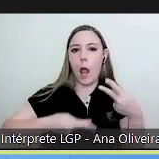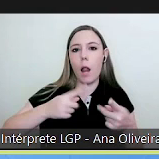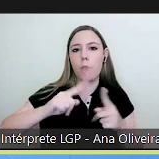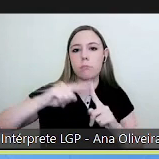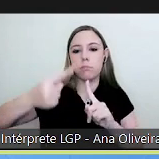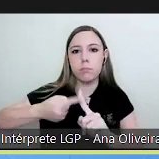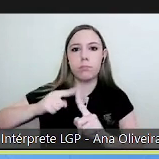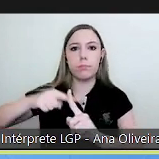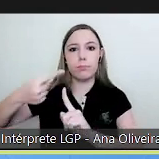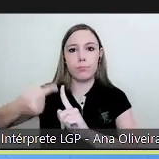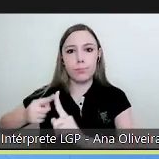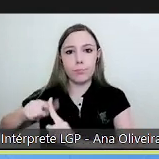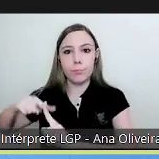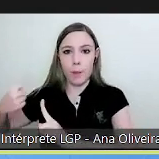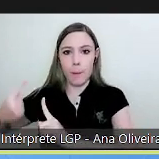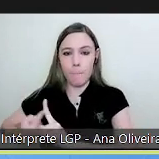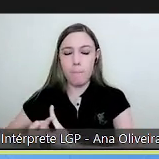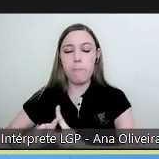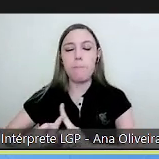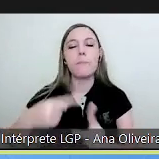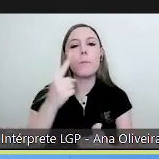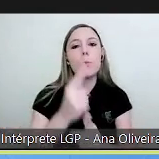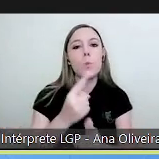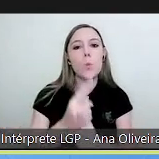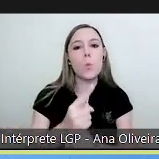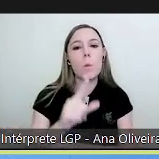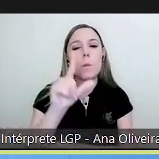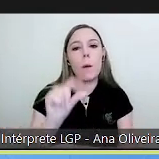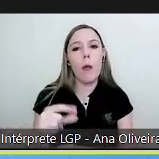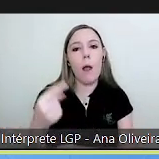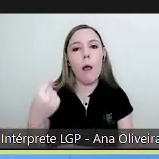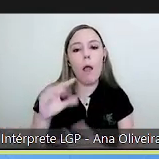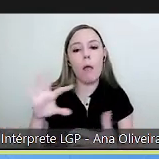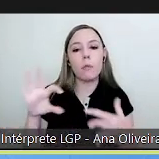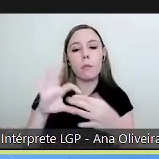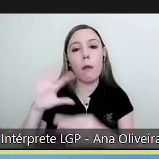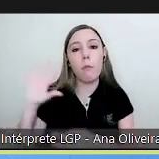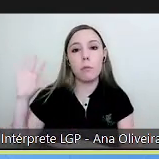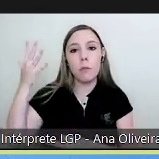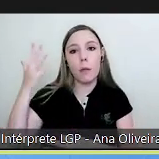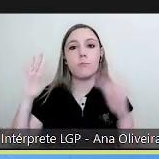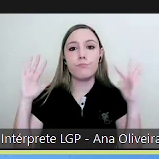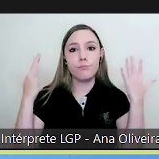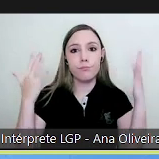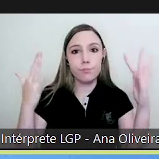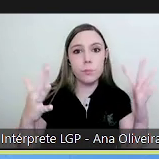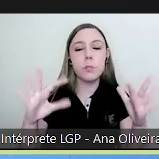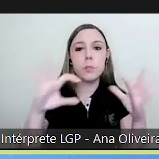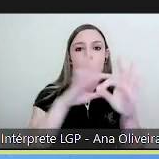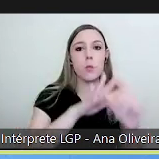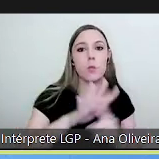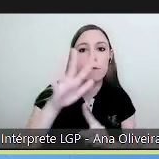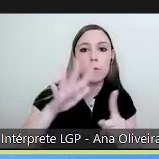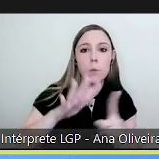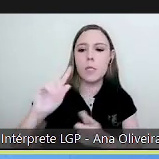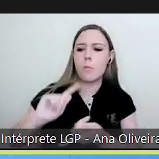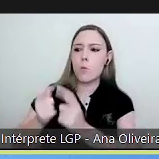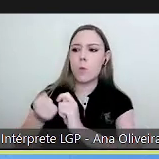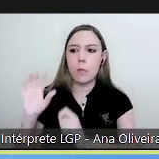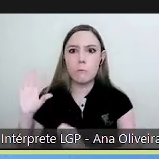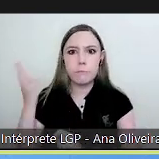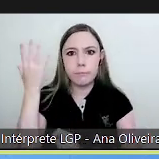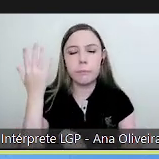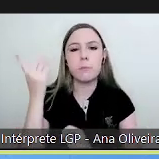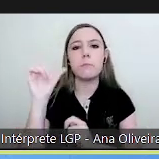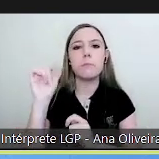anos. A mesma coisa fizemos do lado do clima e da natureza, seja do impacto das alterações climáticas, gestão